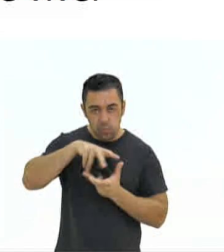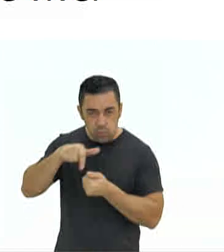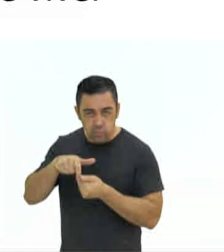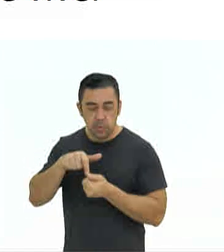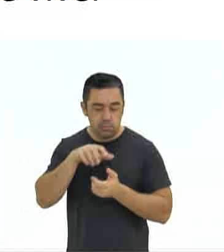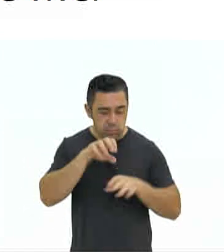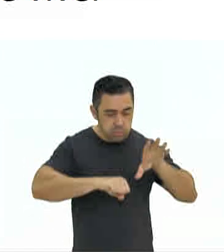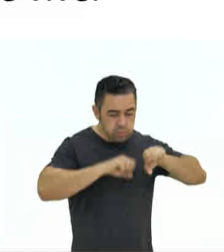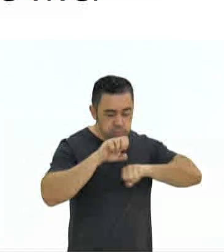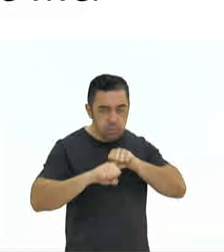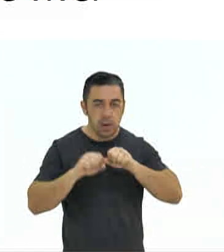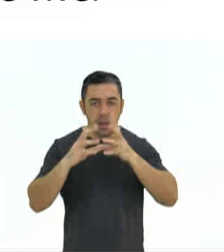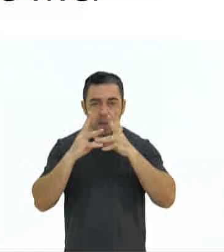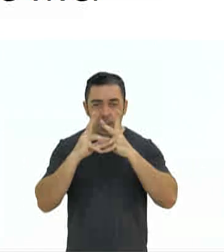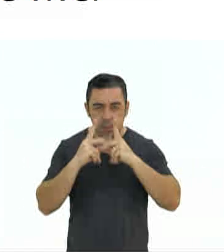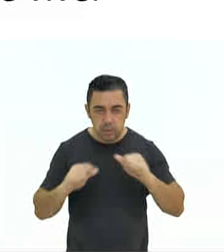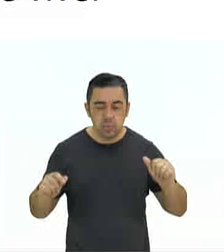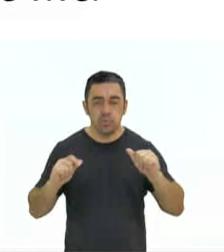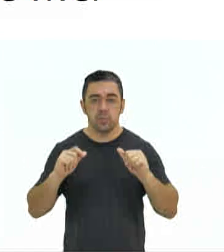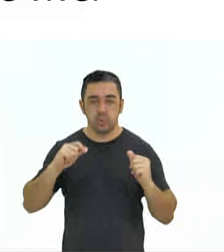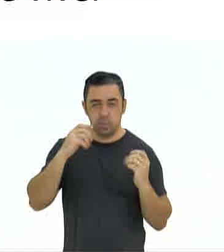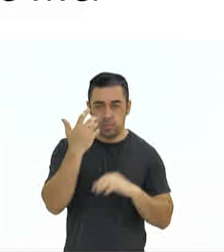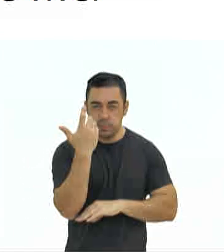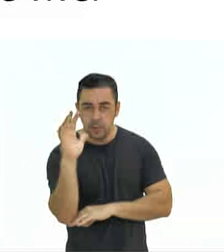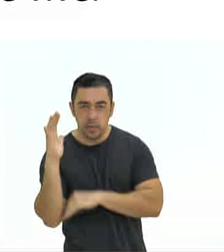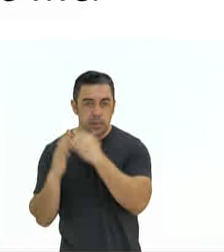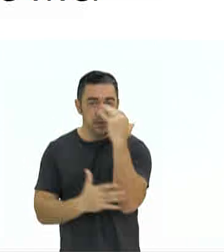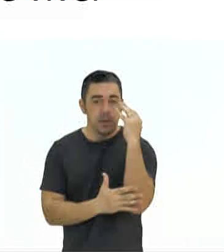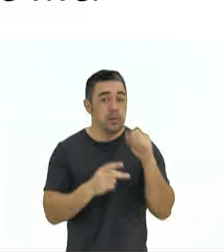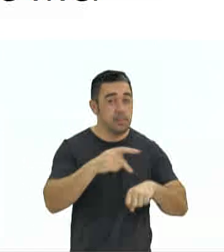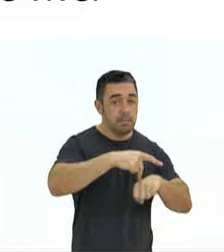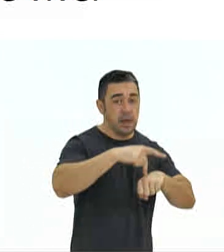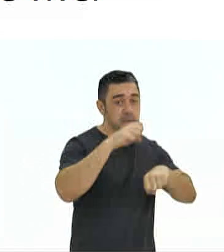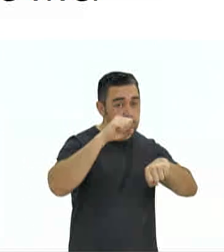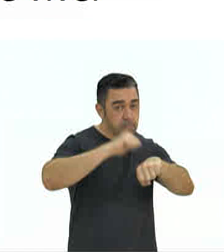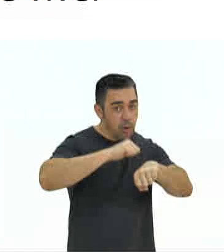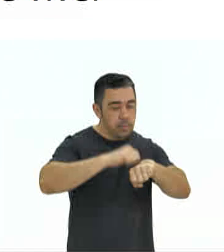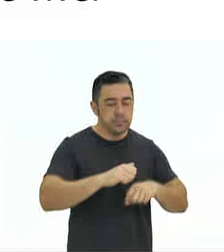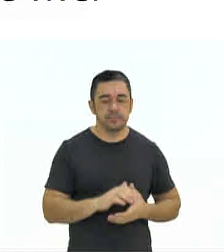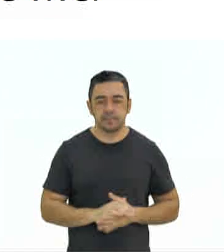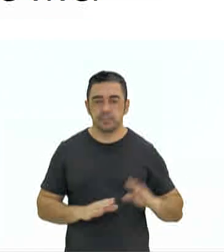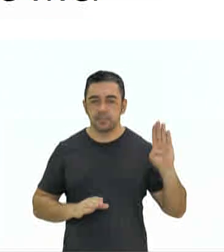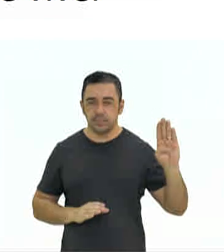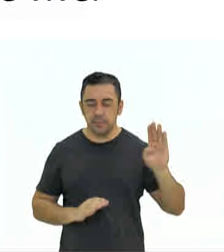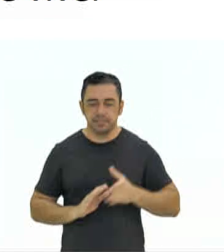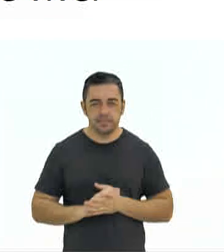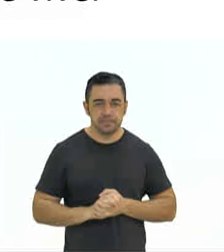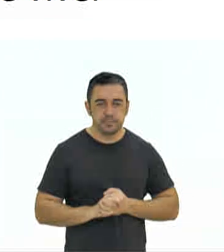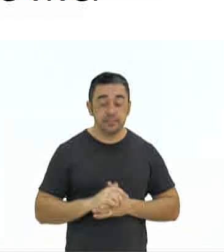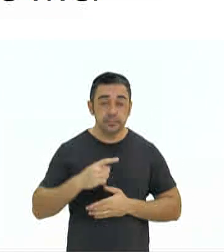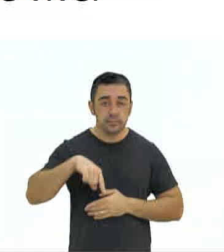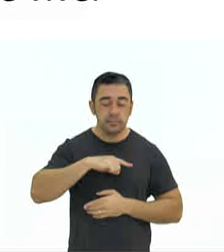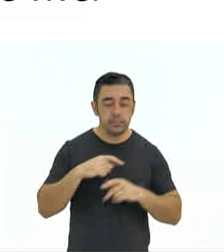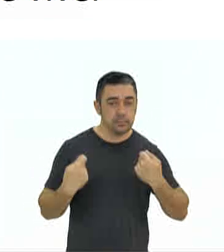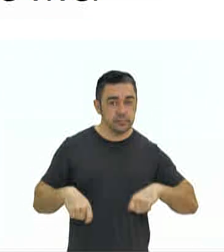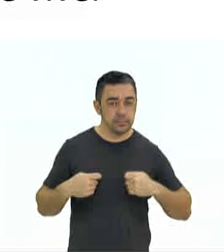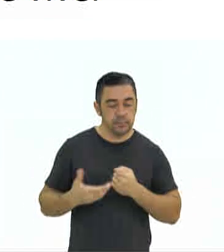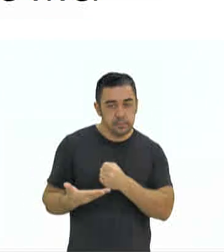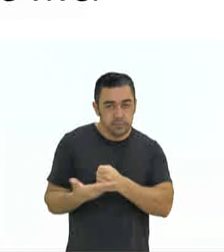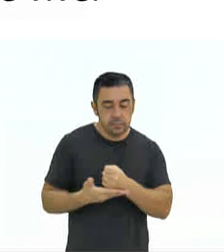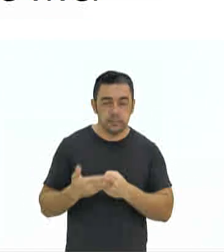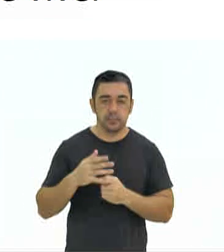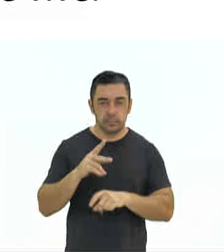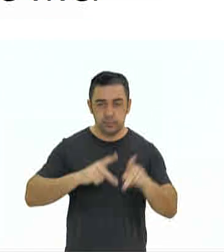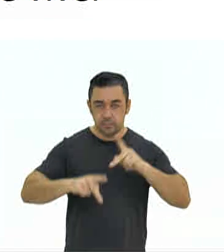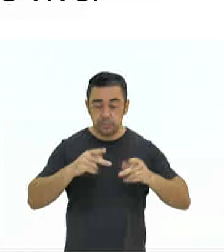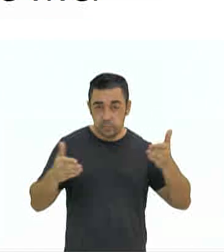a destruição do meio ambiente deveria ser contida nos países pobres. Letra B, o atendimento às necessidades básicas da população